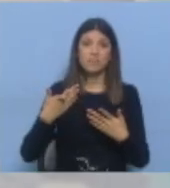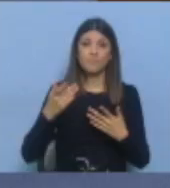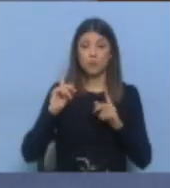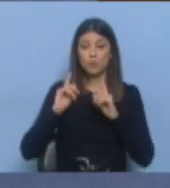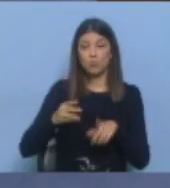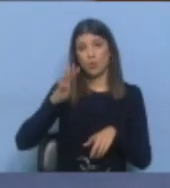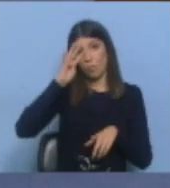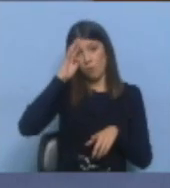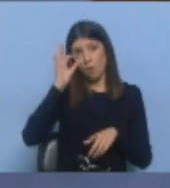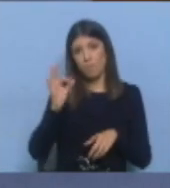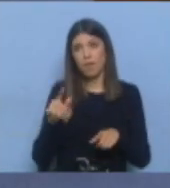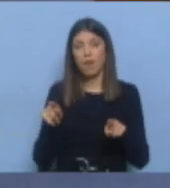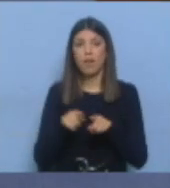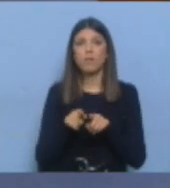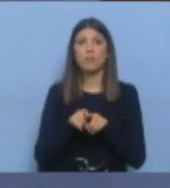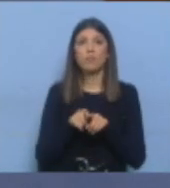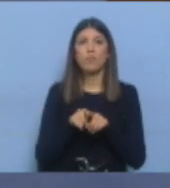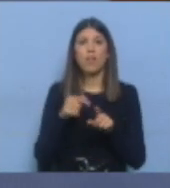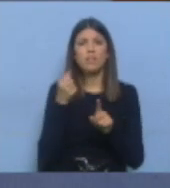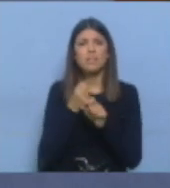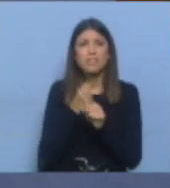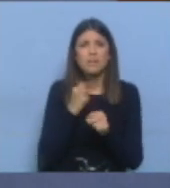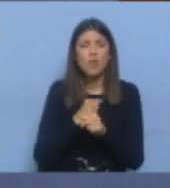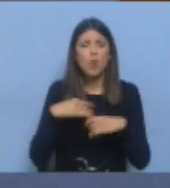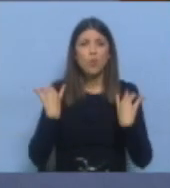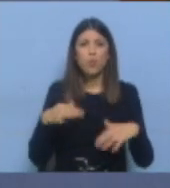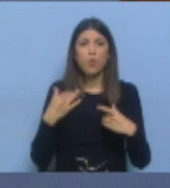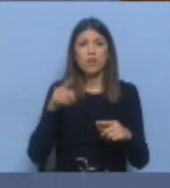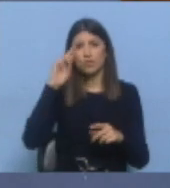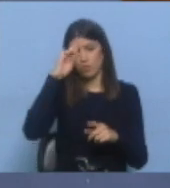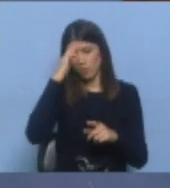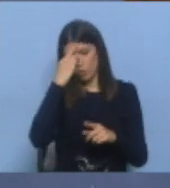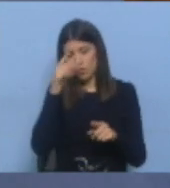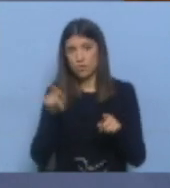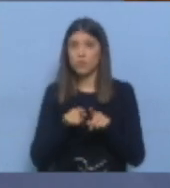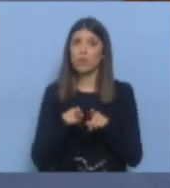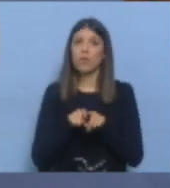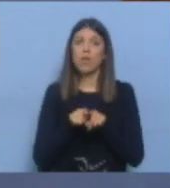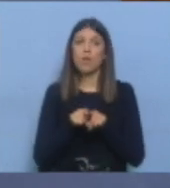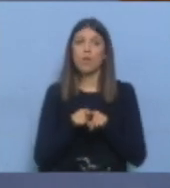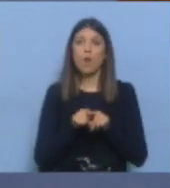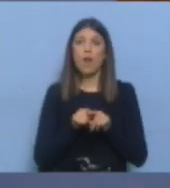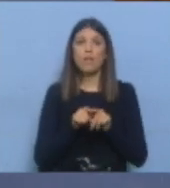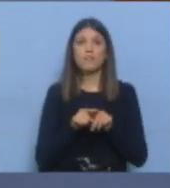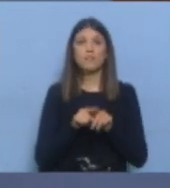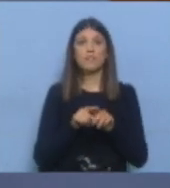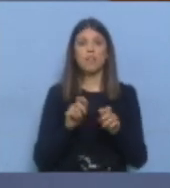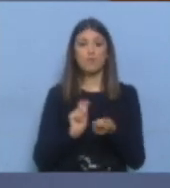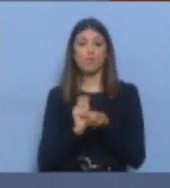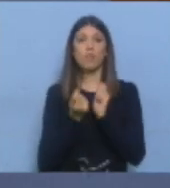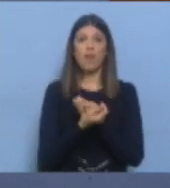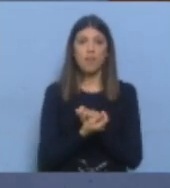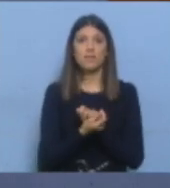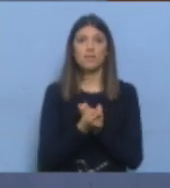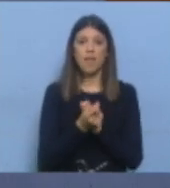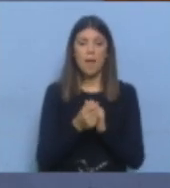é a tal coisa da conversão. Quer dizer, a conversão é para todos, não é? E se calhar talvez ainda mais para quem está... O discurso da Cúria... A questão dos